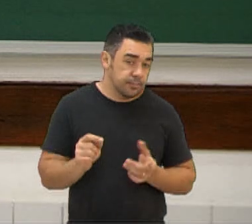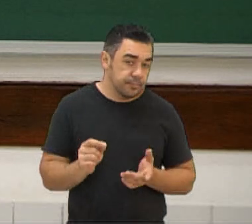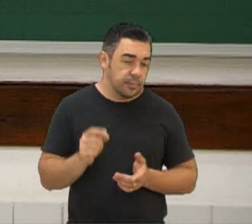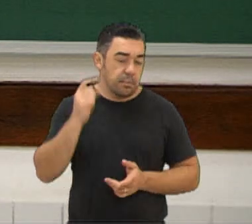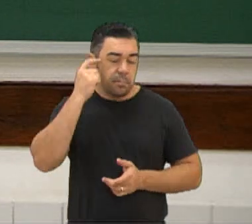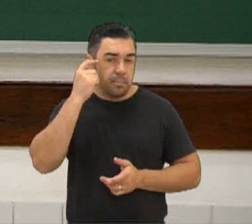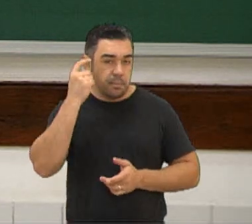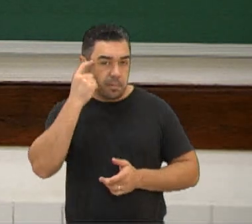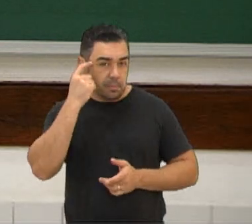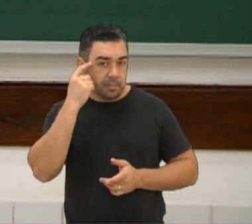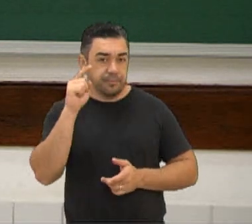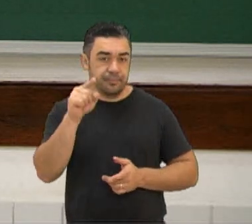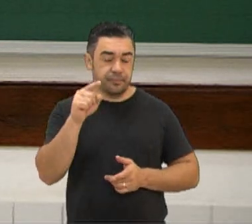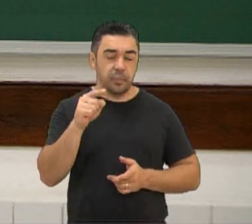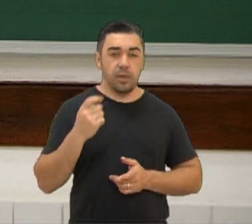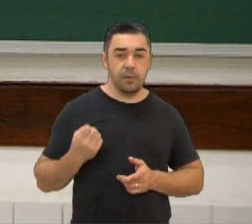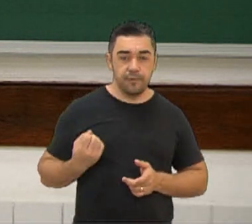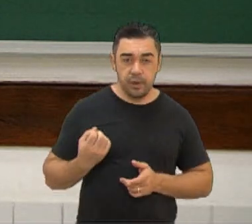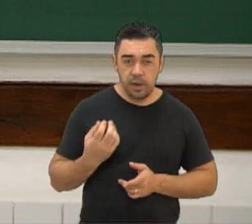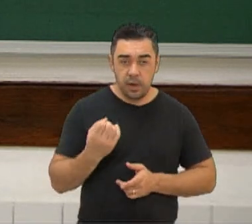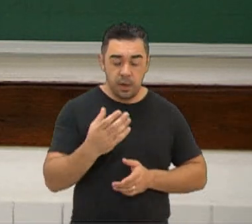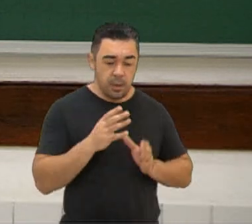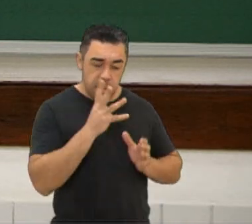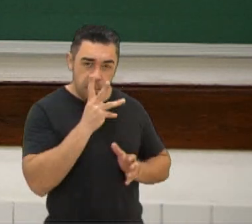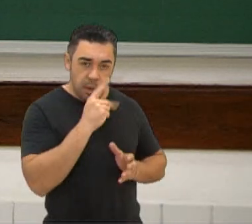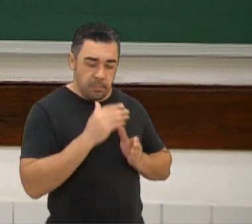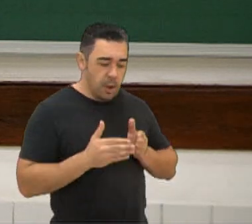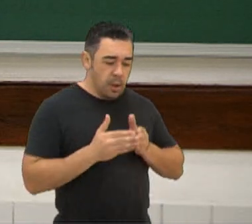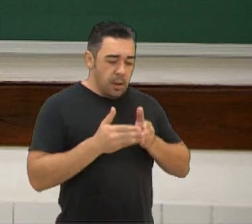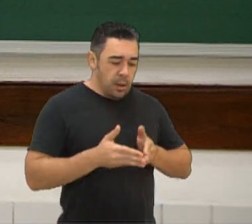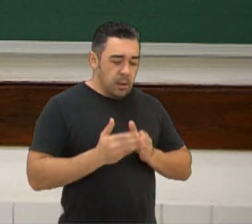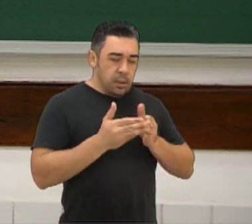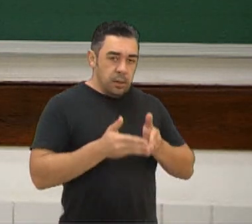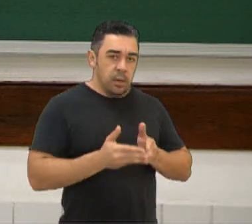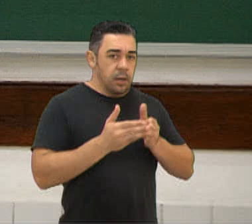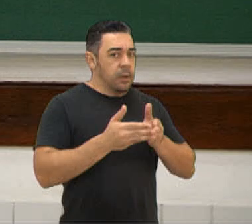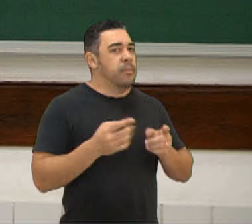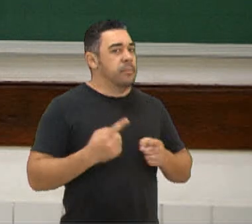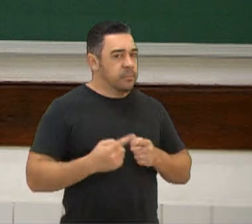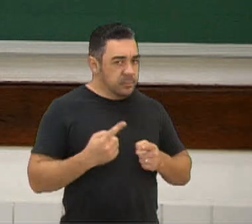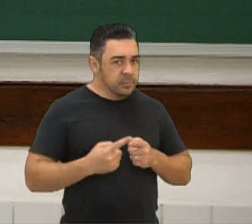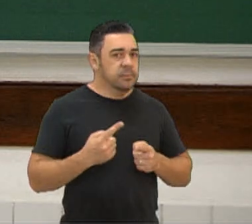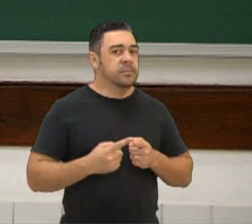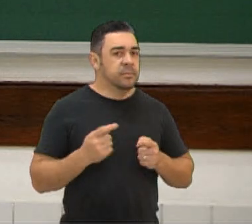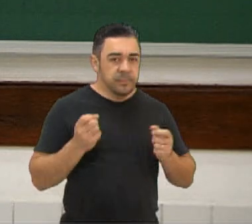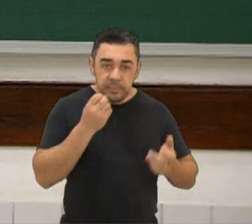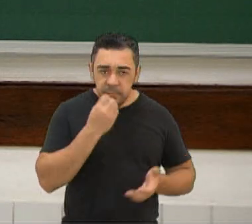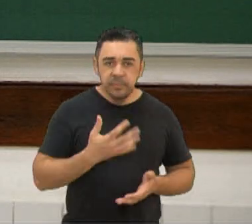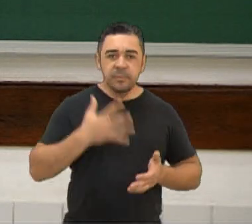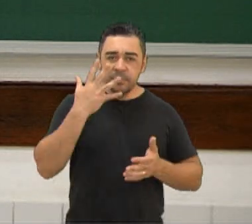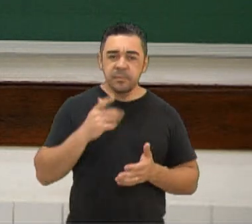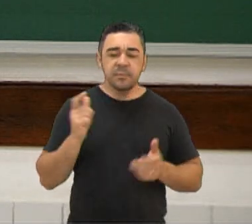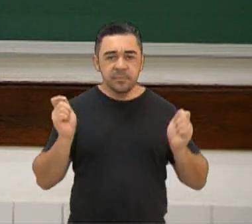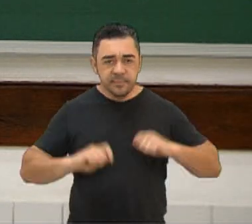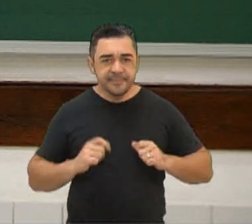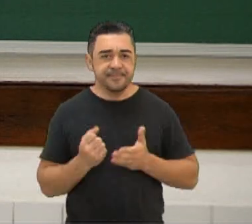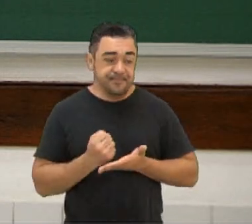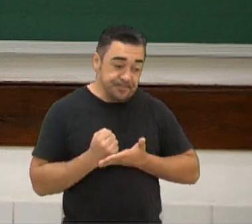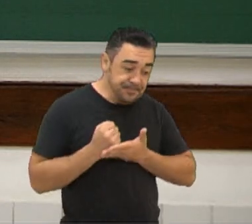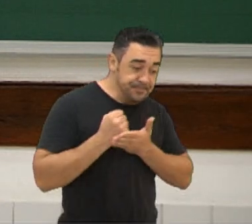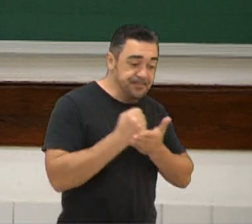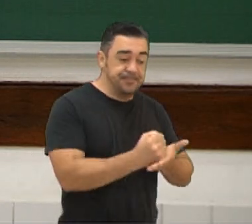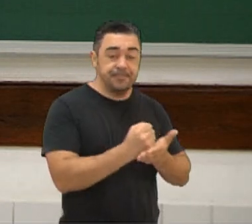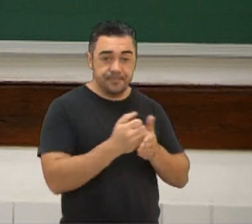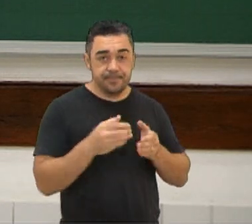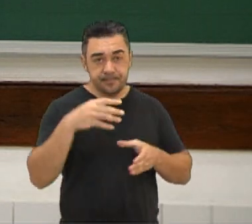faz uma viagem que dura tanto tempo, é porque vale muito a pena o que você vai trazer nesse navio.